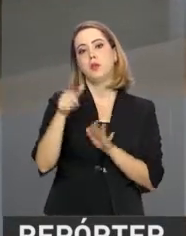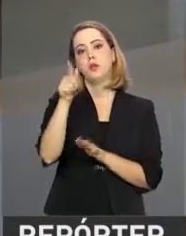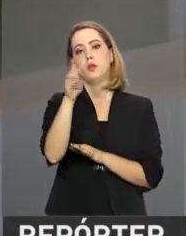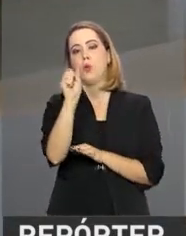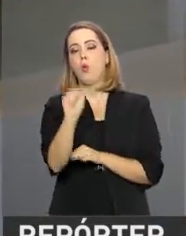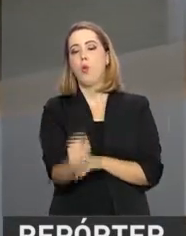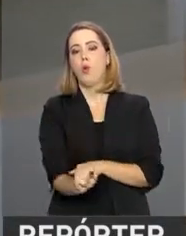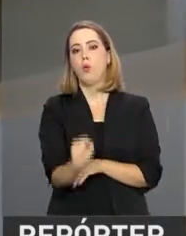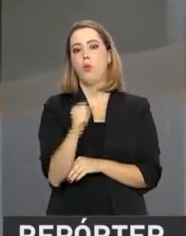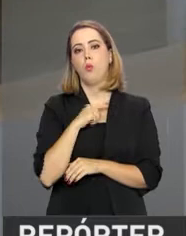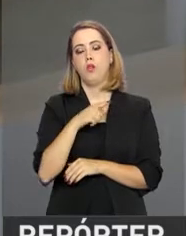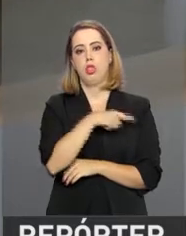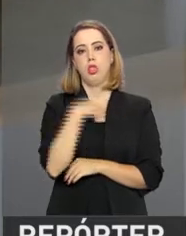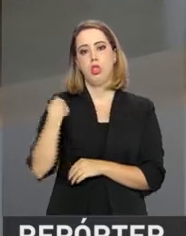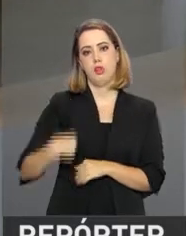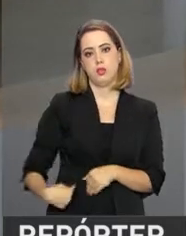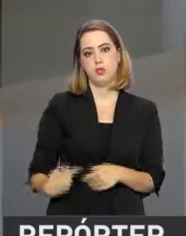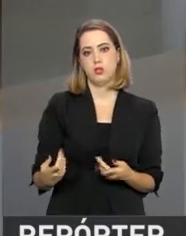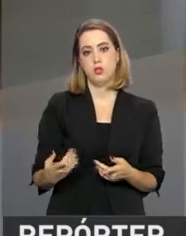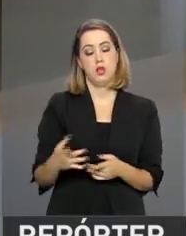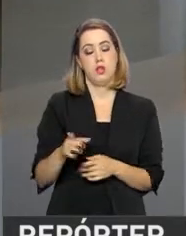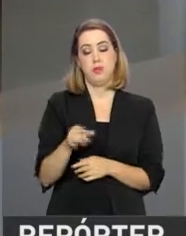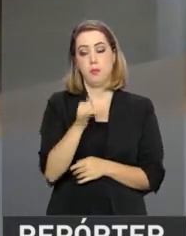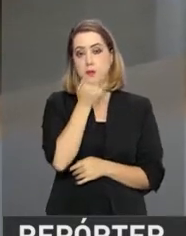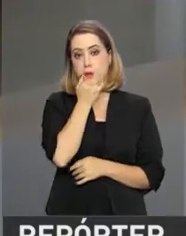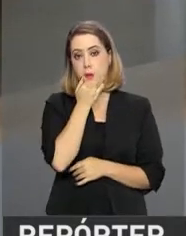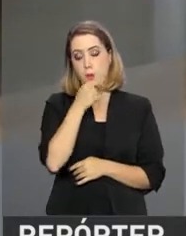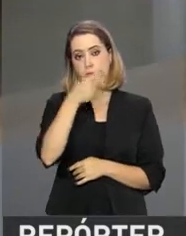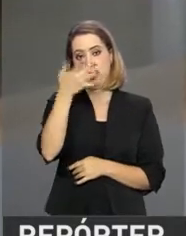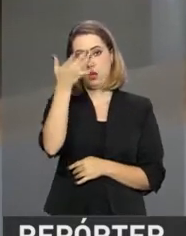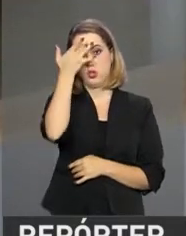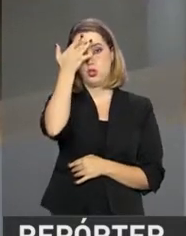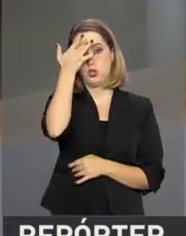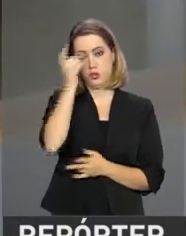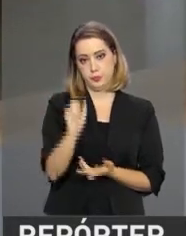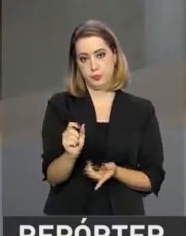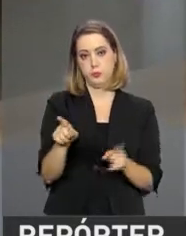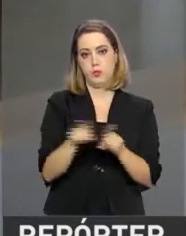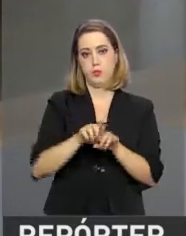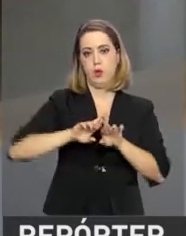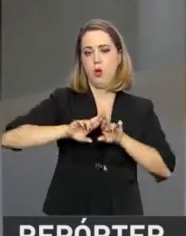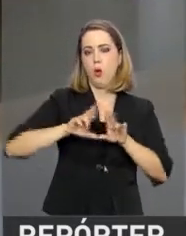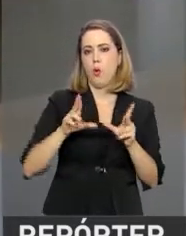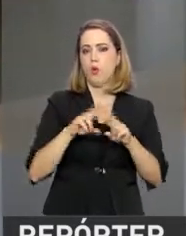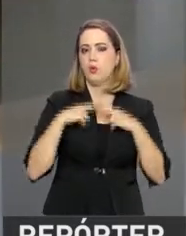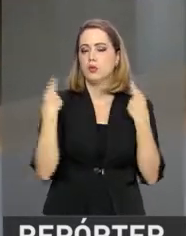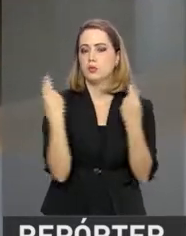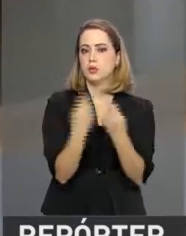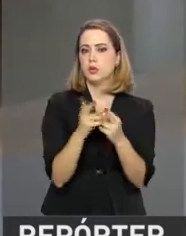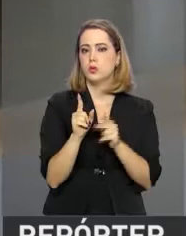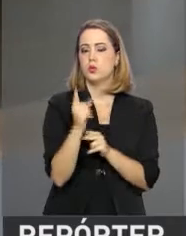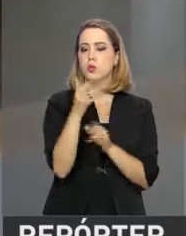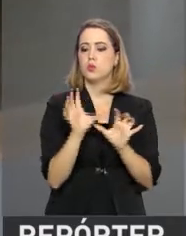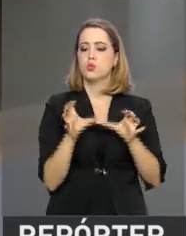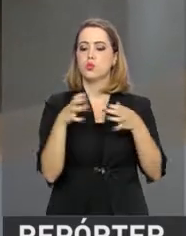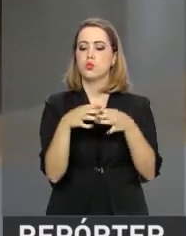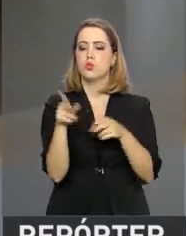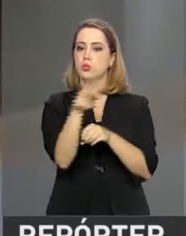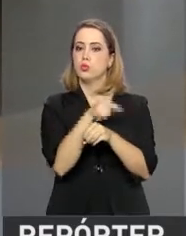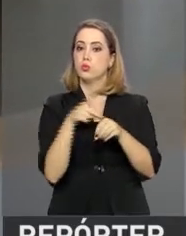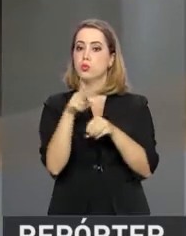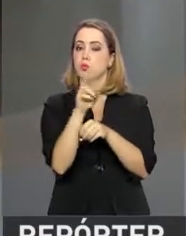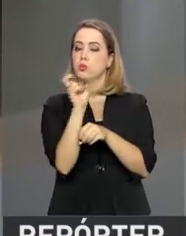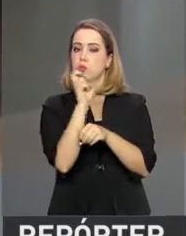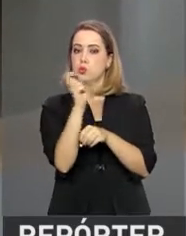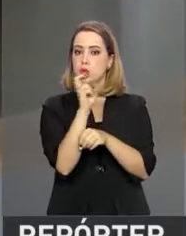participa da oitava reunião de cúpula do brics brasil rússia índia china e áfrica do sul formam uma aliança que busca ganhar